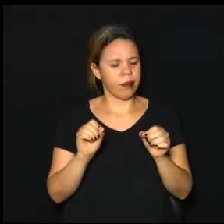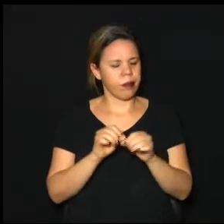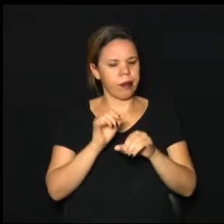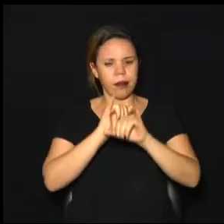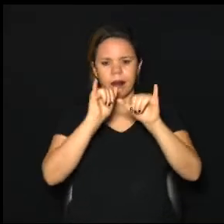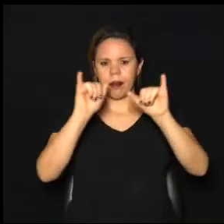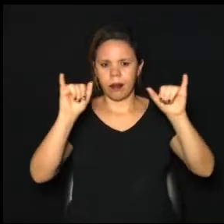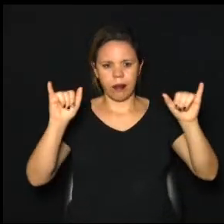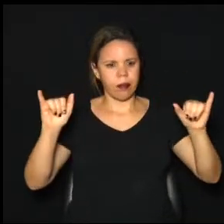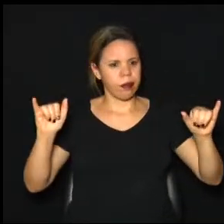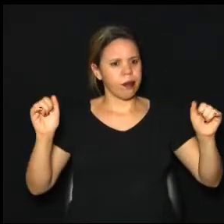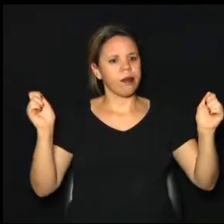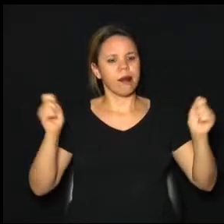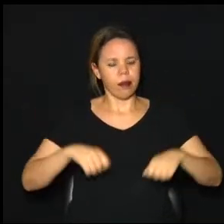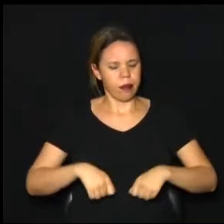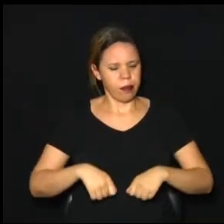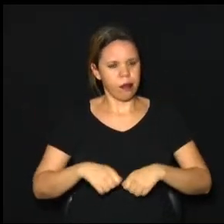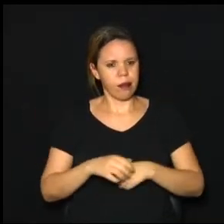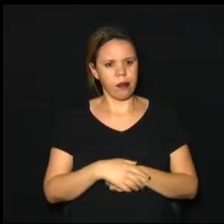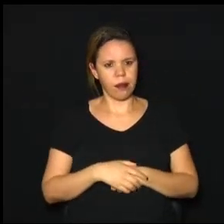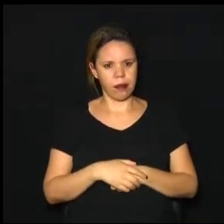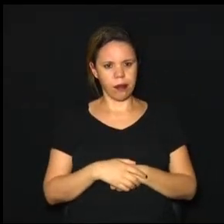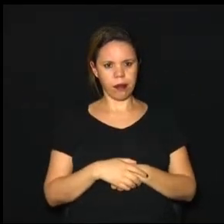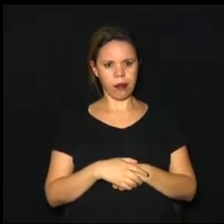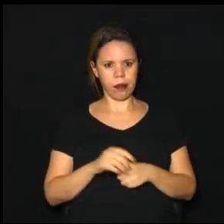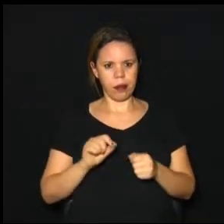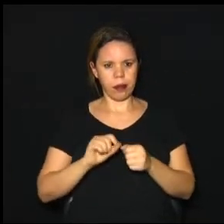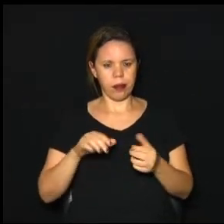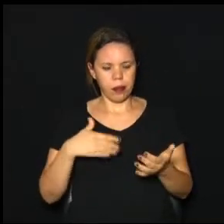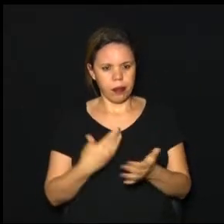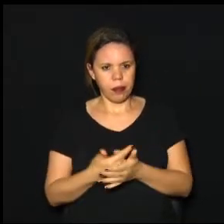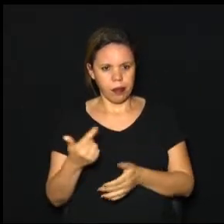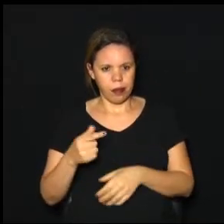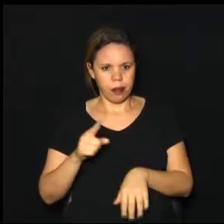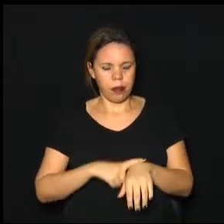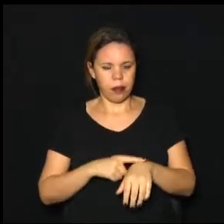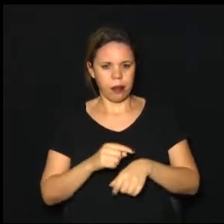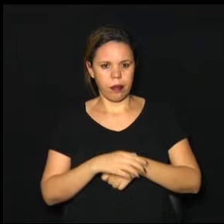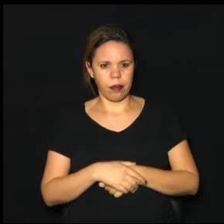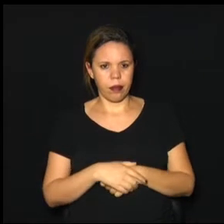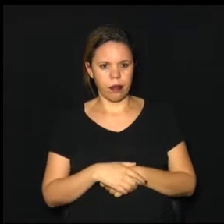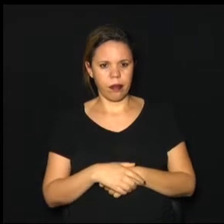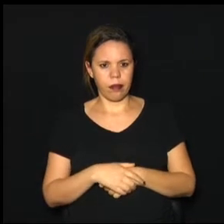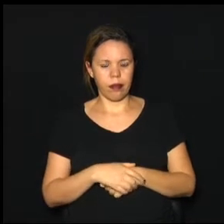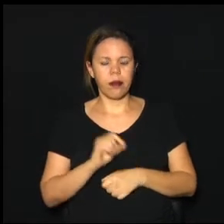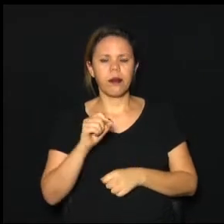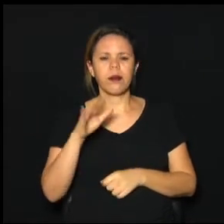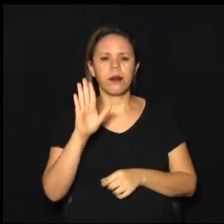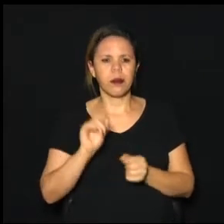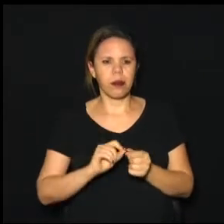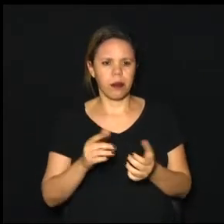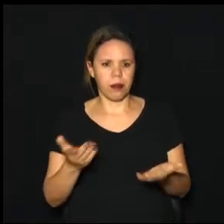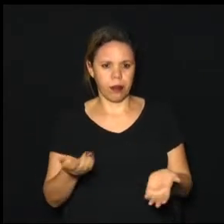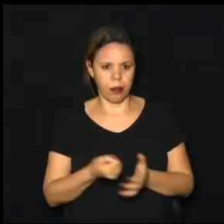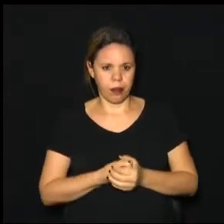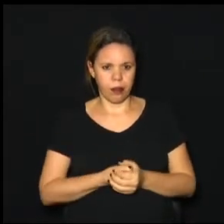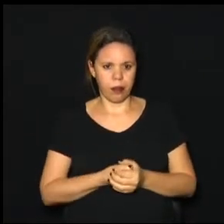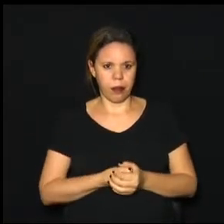campanha, é absolutamente permitido fazer campanha até as 22 horas. O que mais que você vai poder